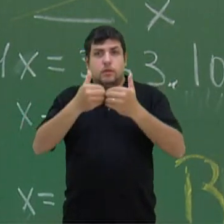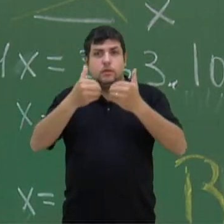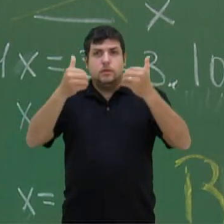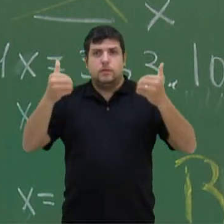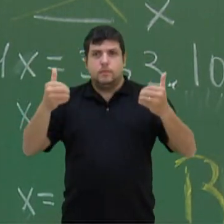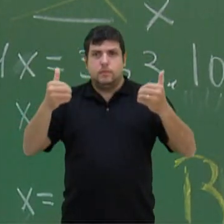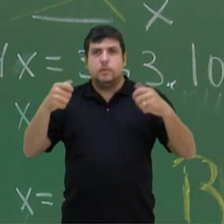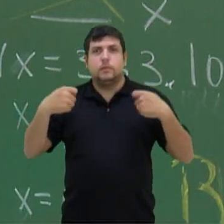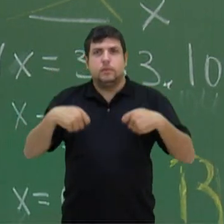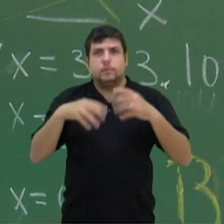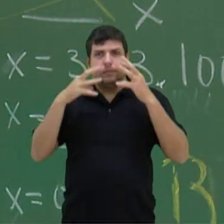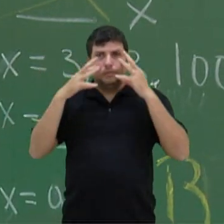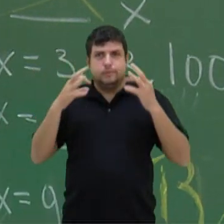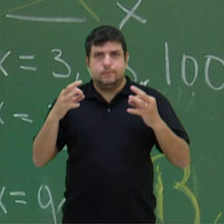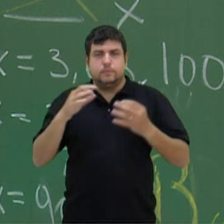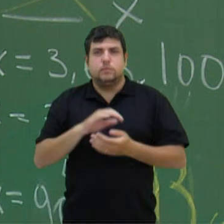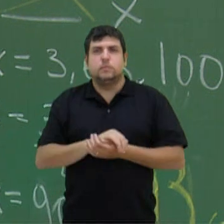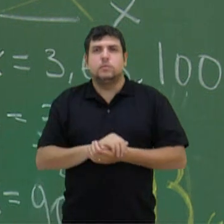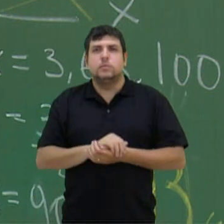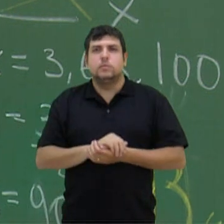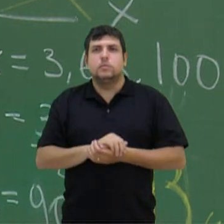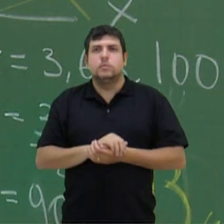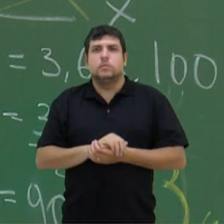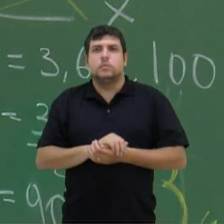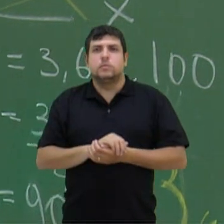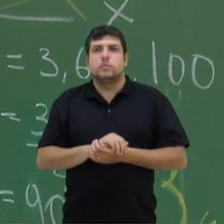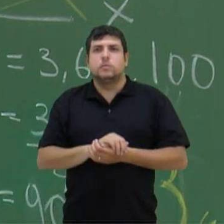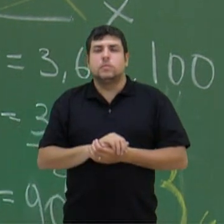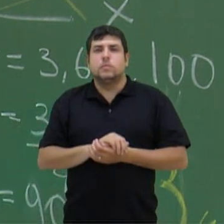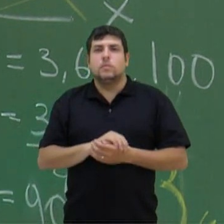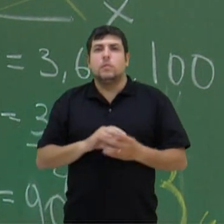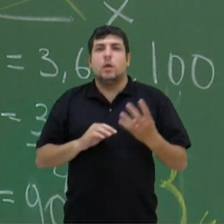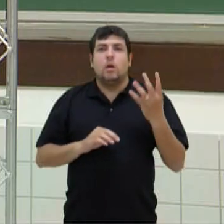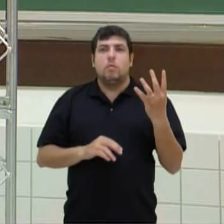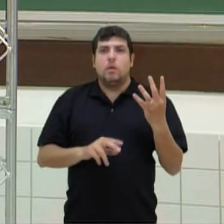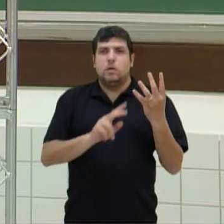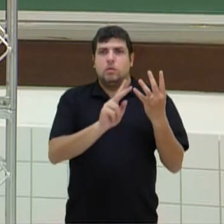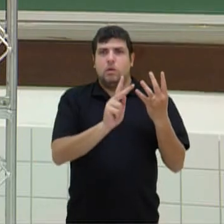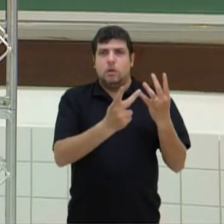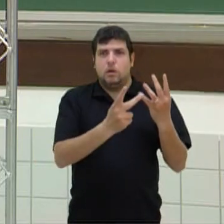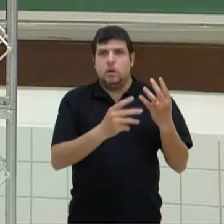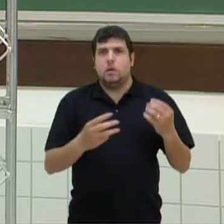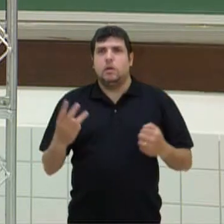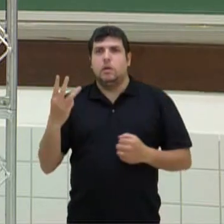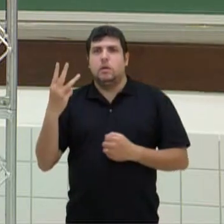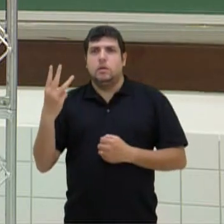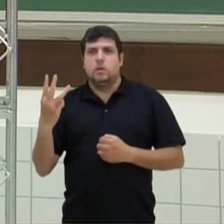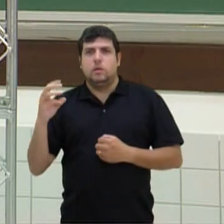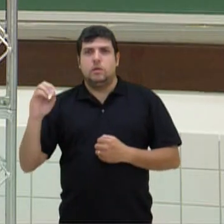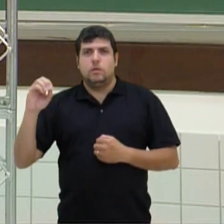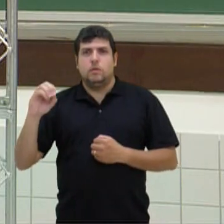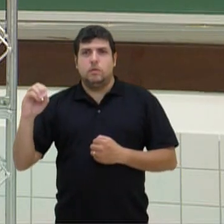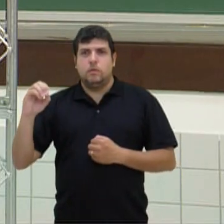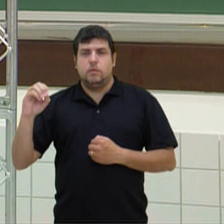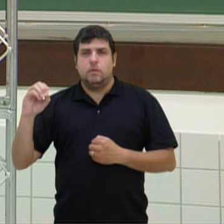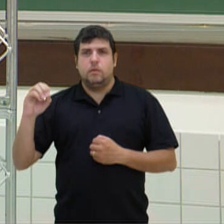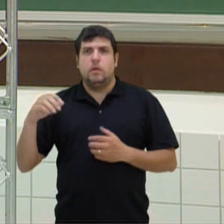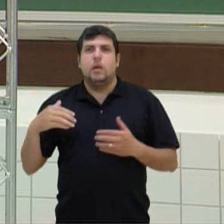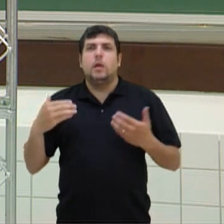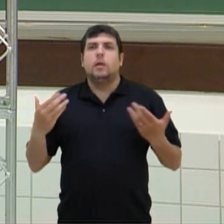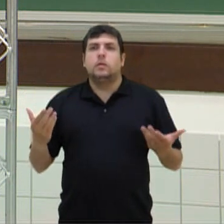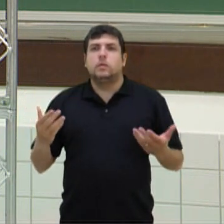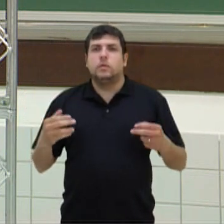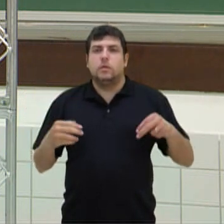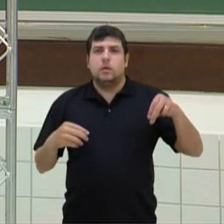Então tem que prestar atenção. 4 hidrogênios e 3 oxigênios, tá? Então,